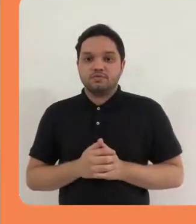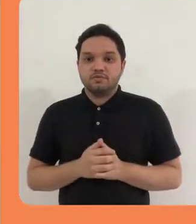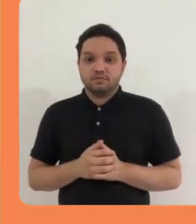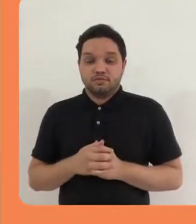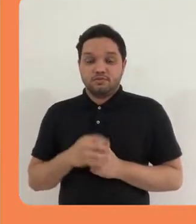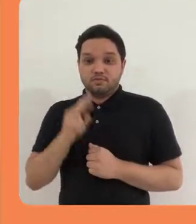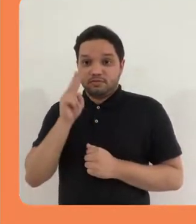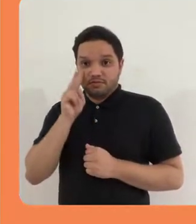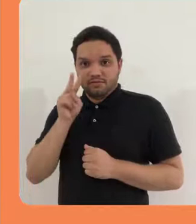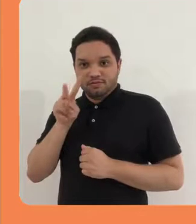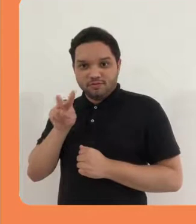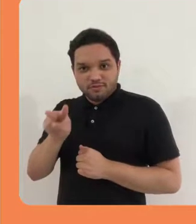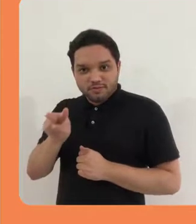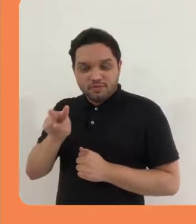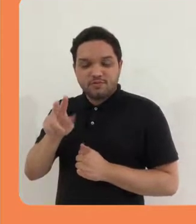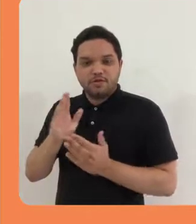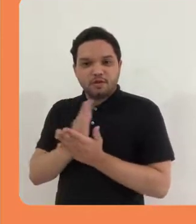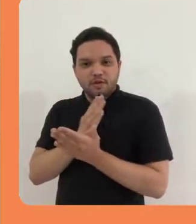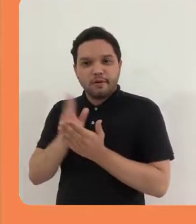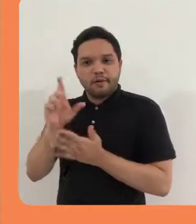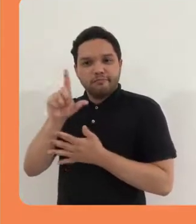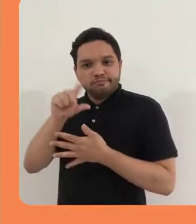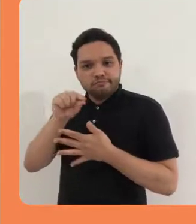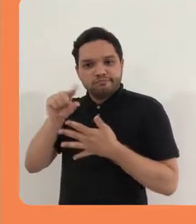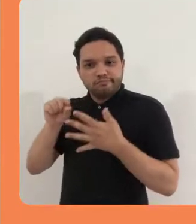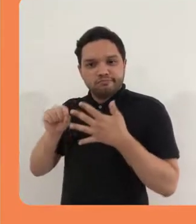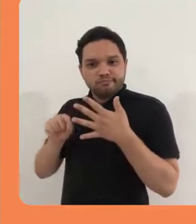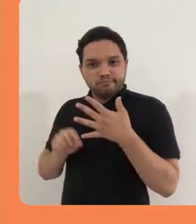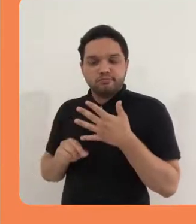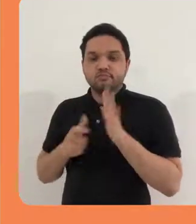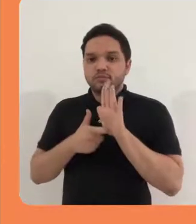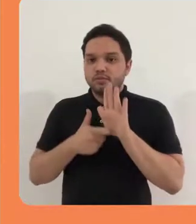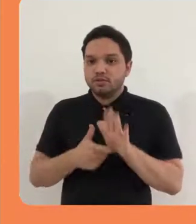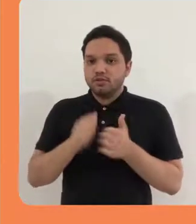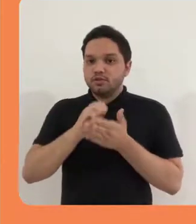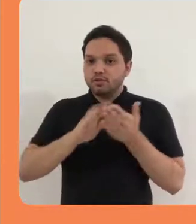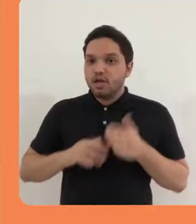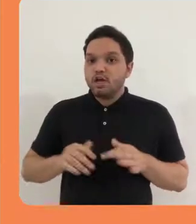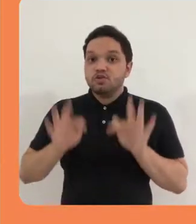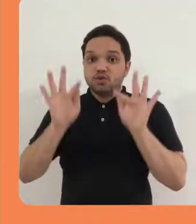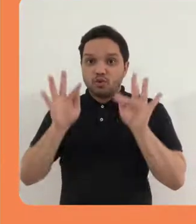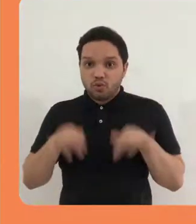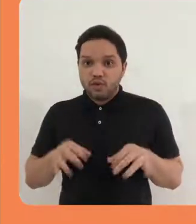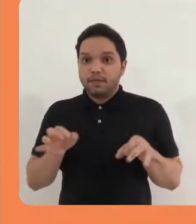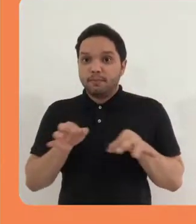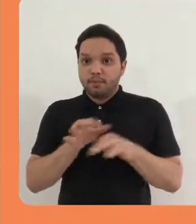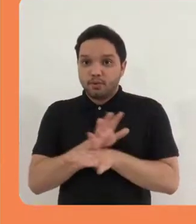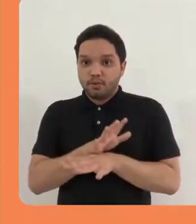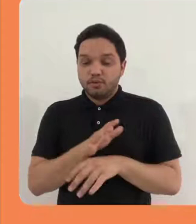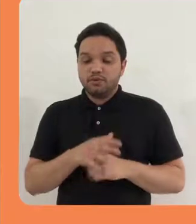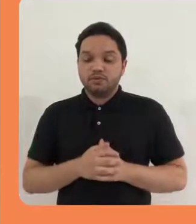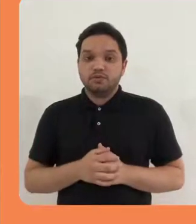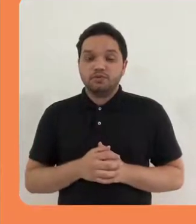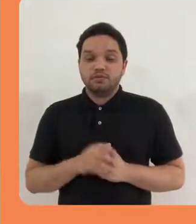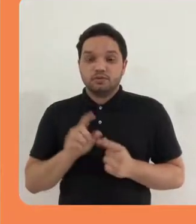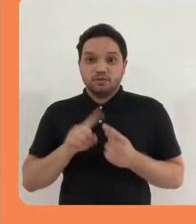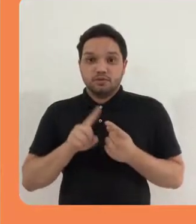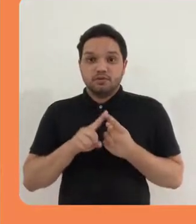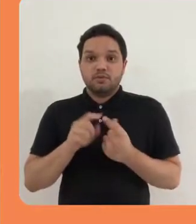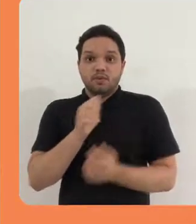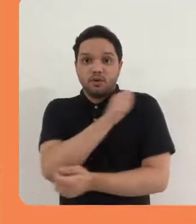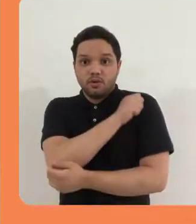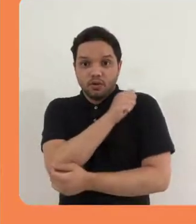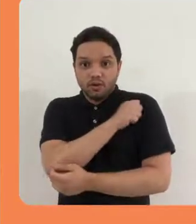e você pode ver vamos desbloquear aqui como vocês podem ver algumas opções ó